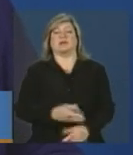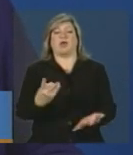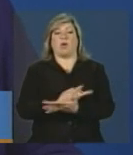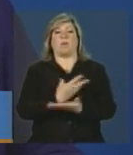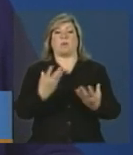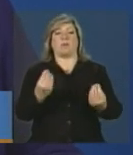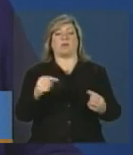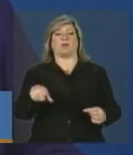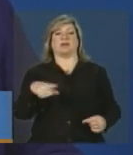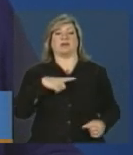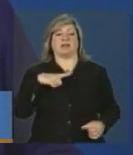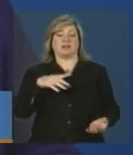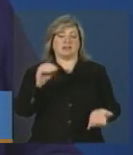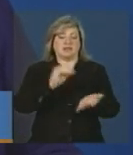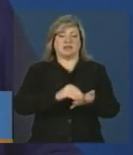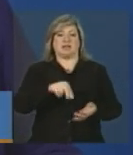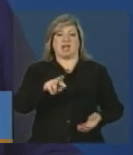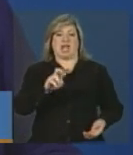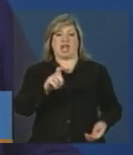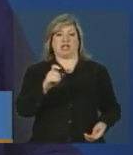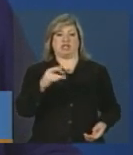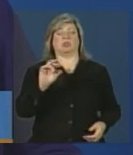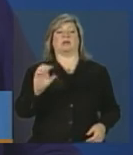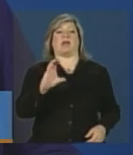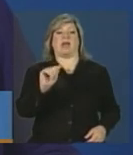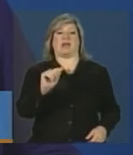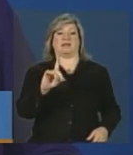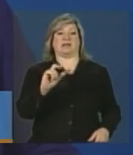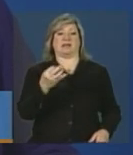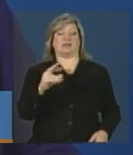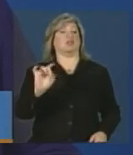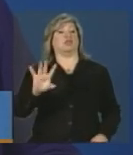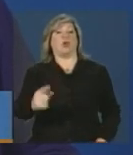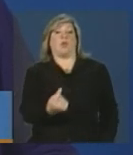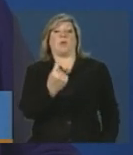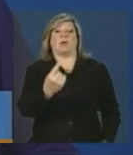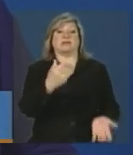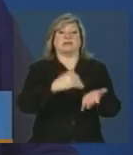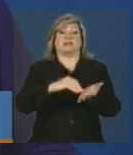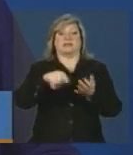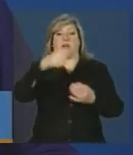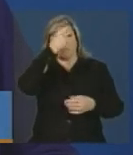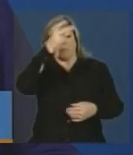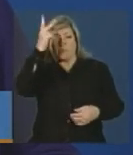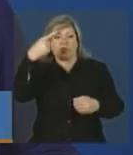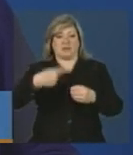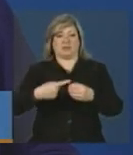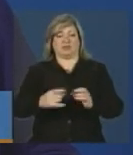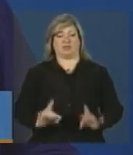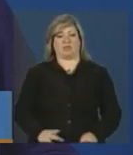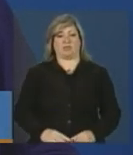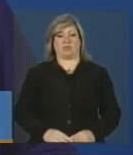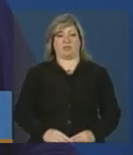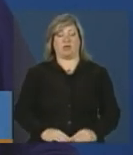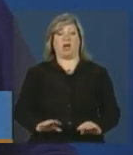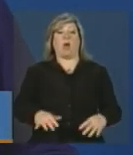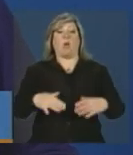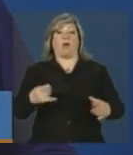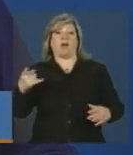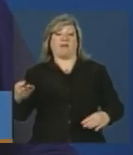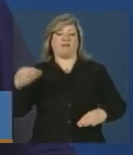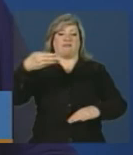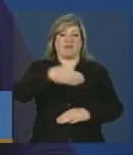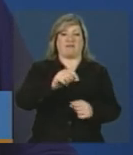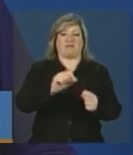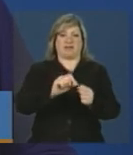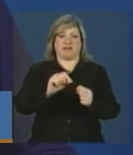lá registrado, cadastrado, apenas o secretário do município. E quando ele vai fazer a